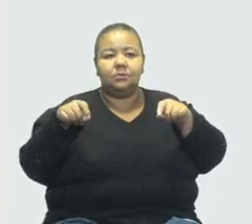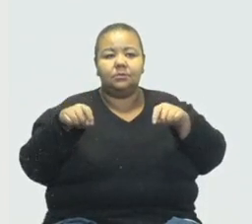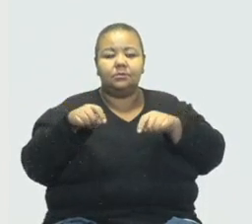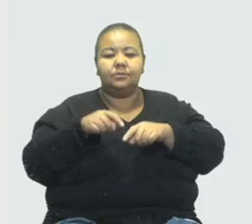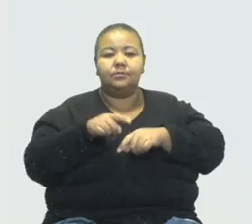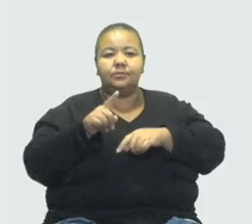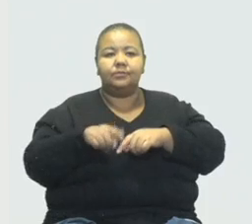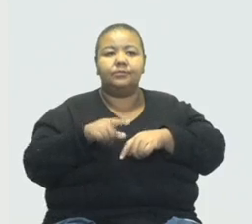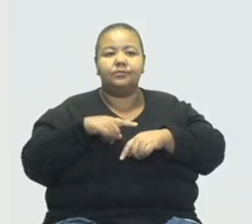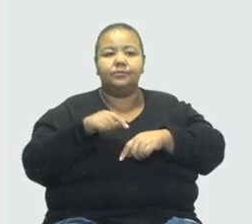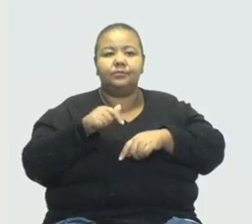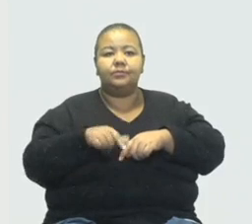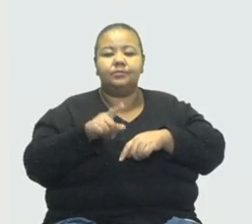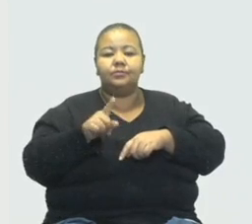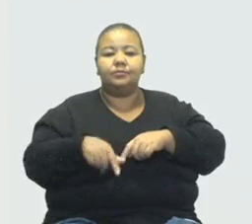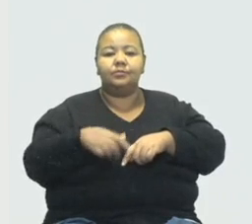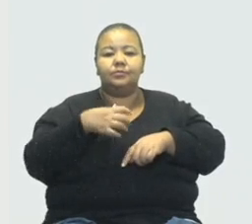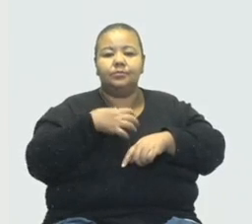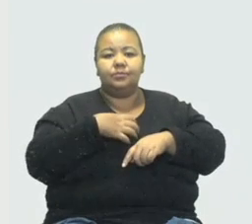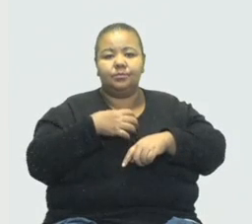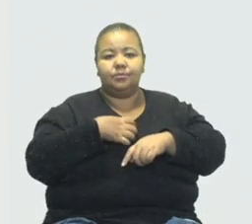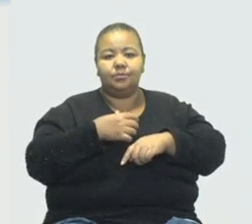genericamente, ela vai ter a seguinte forma.